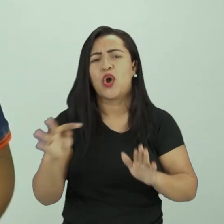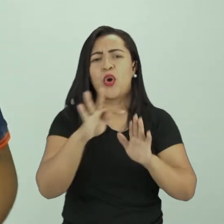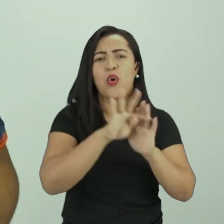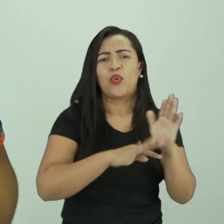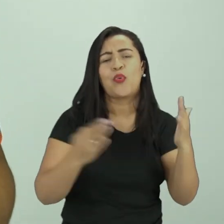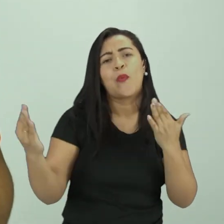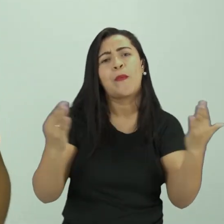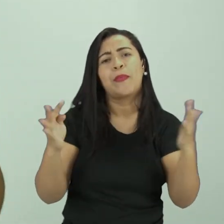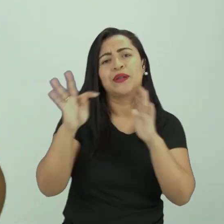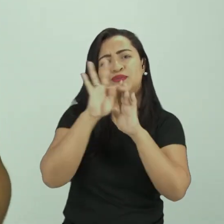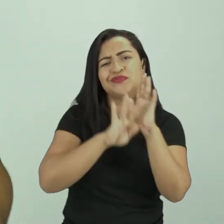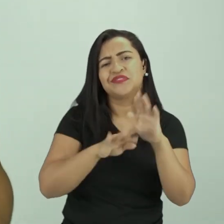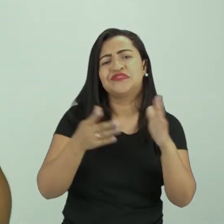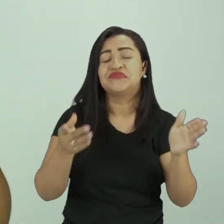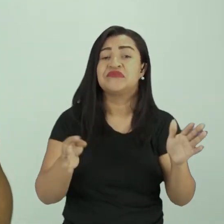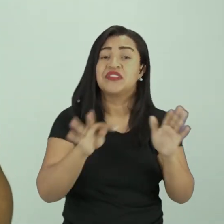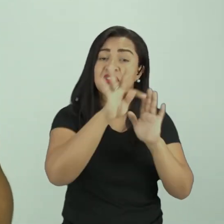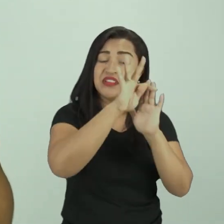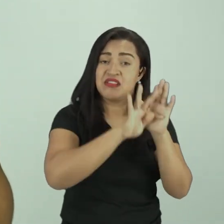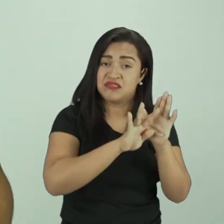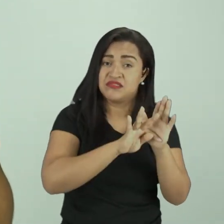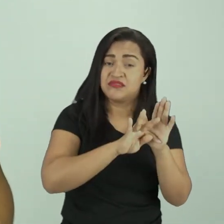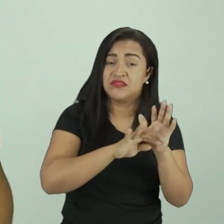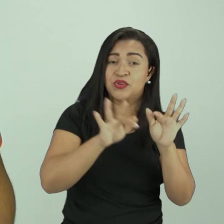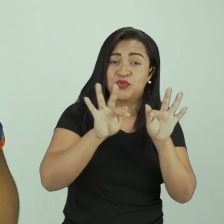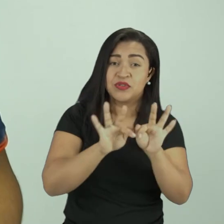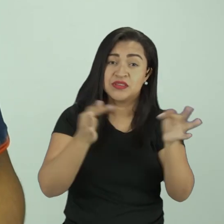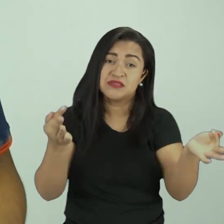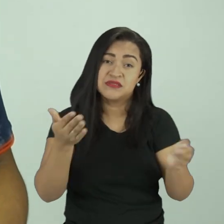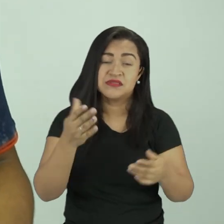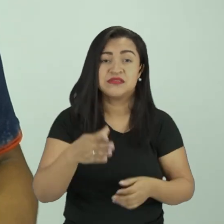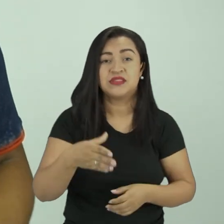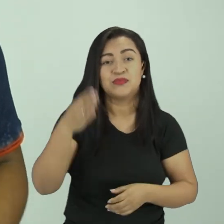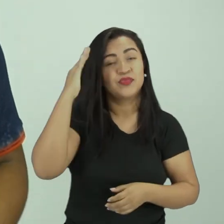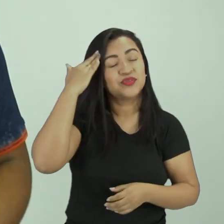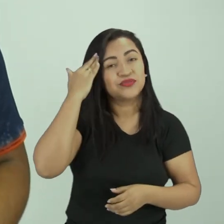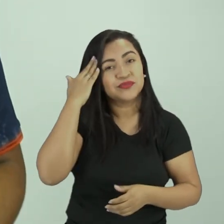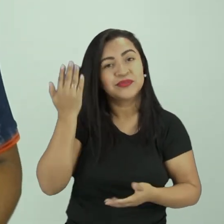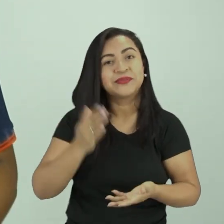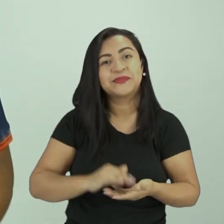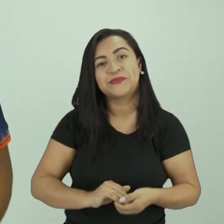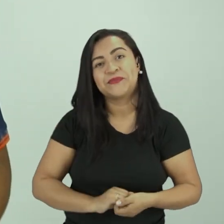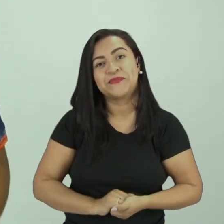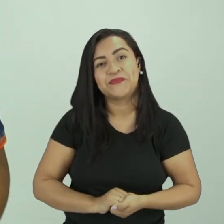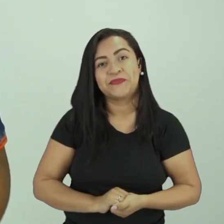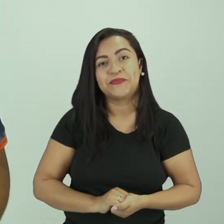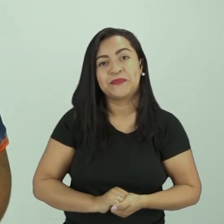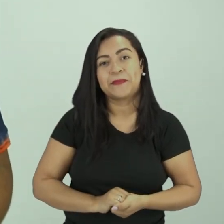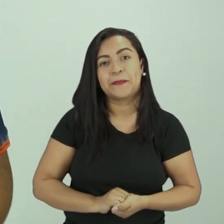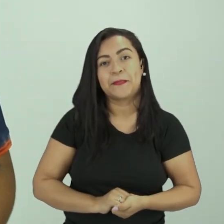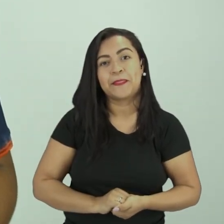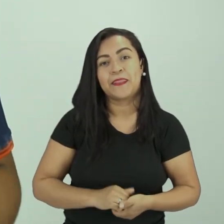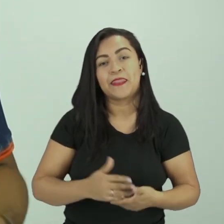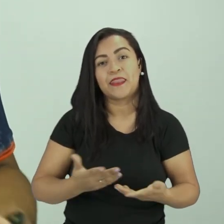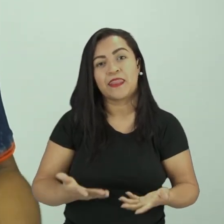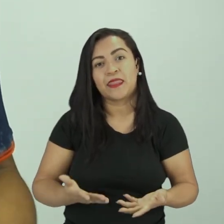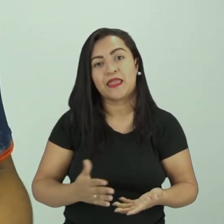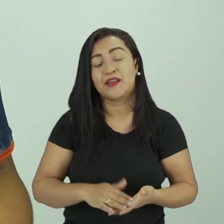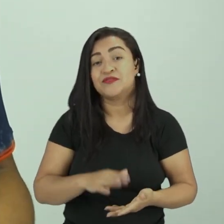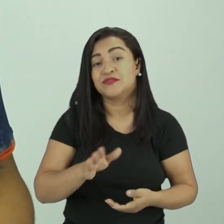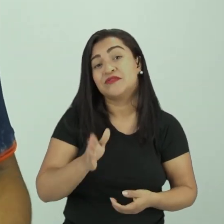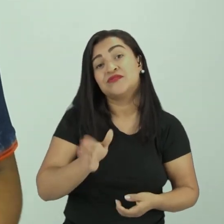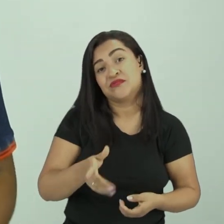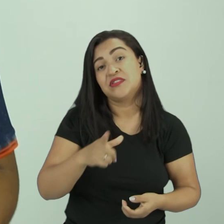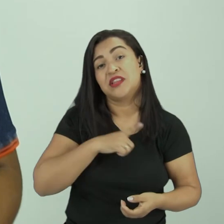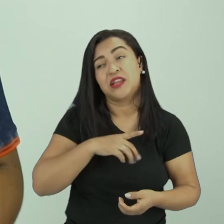um gênero mais simples, mais objetivo de se compreender, tá bom? Provavelmente, né, você já tenha